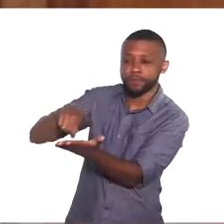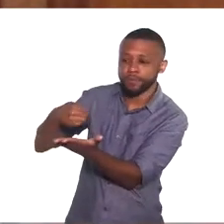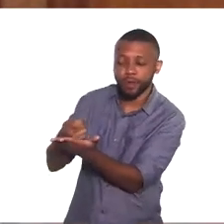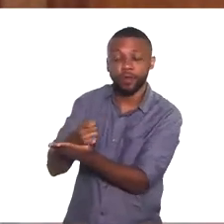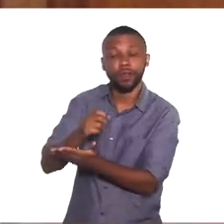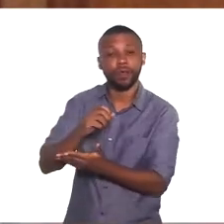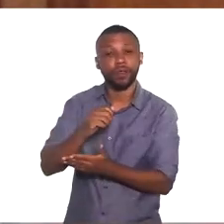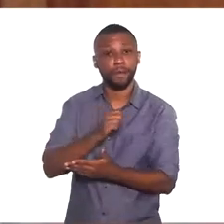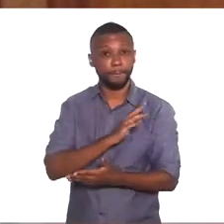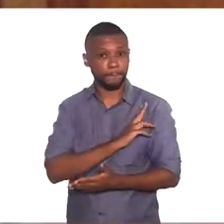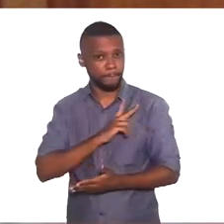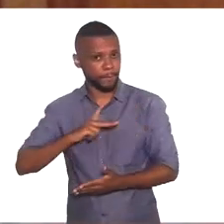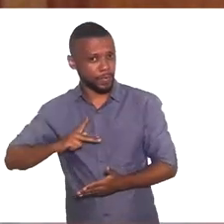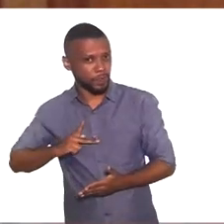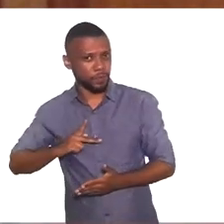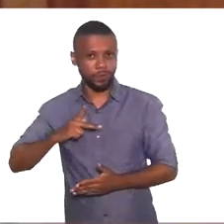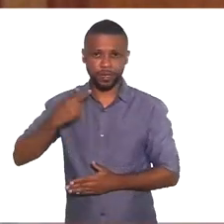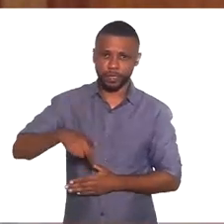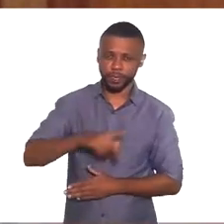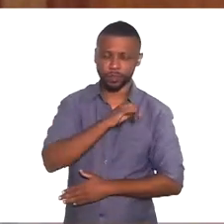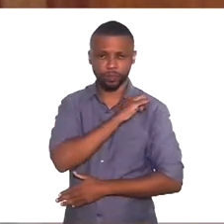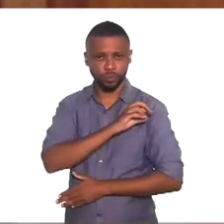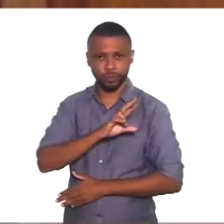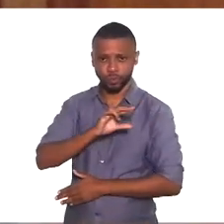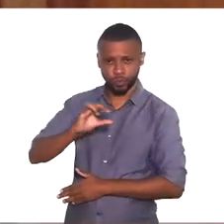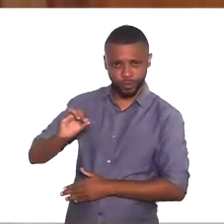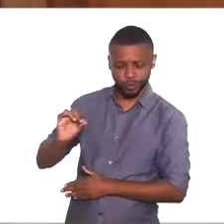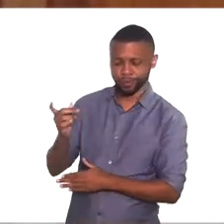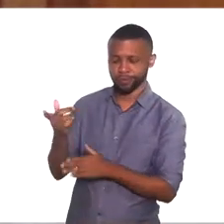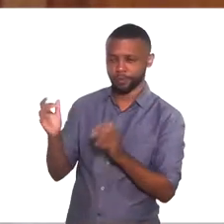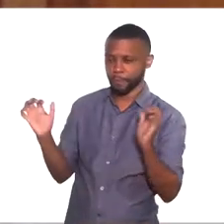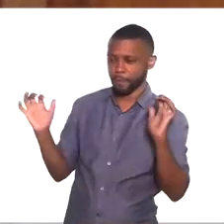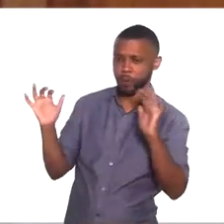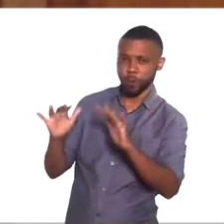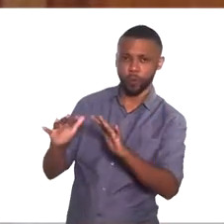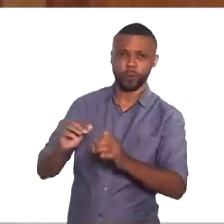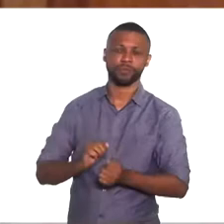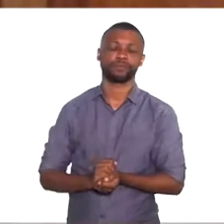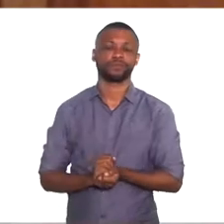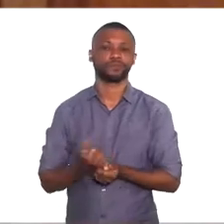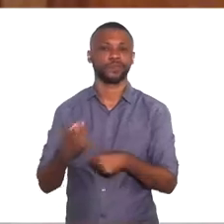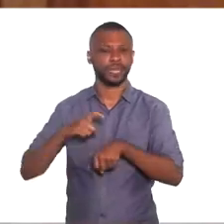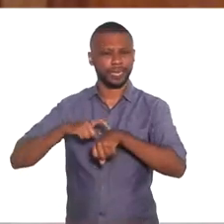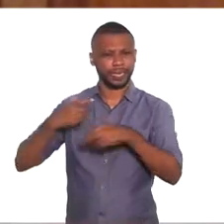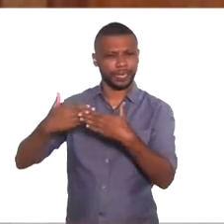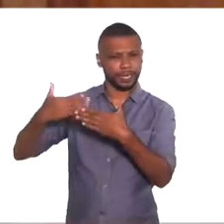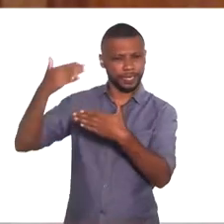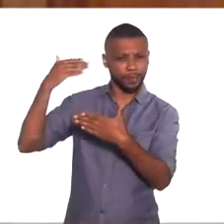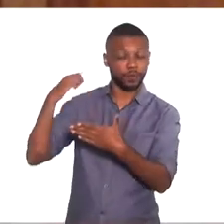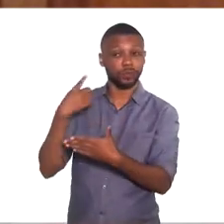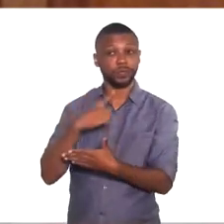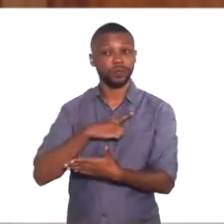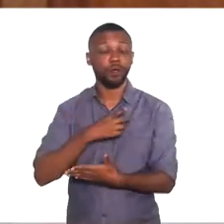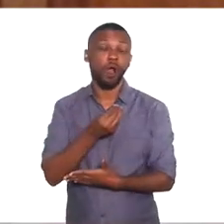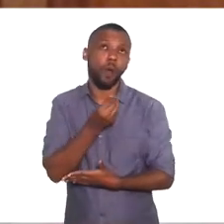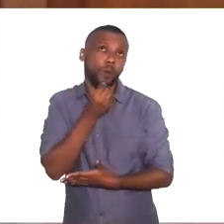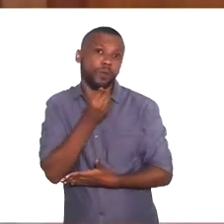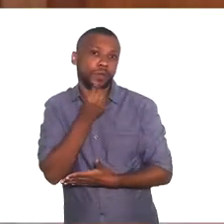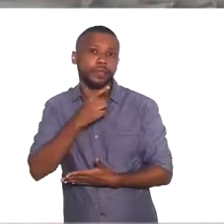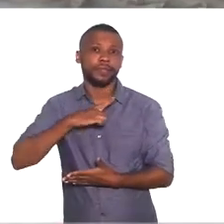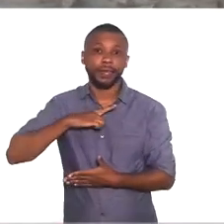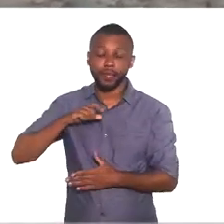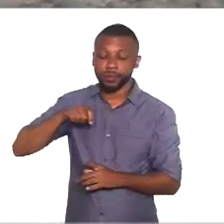passado a residências dos arcebispos e bispos no Rio de Janeiro e na época que e até a própria população